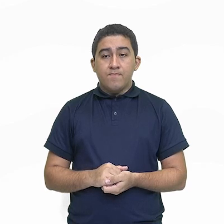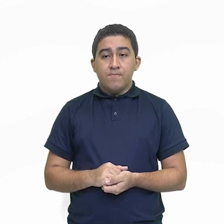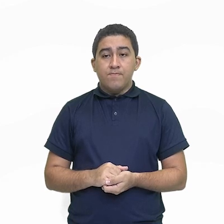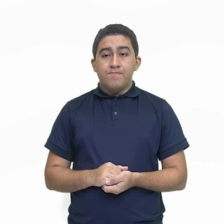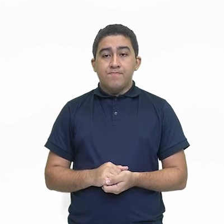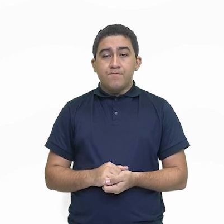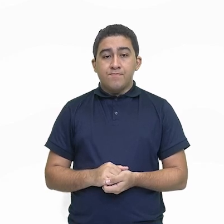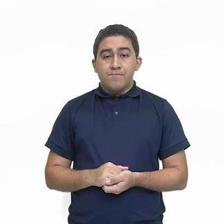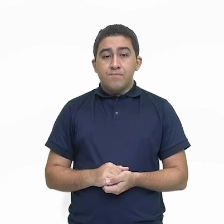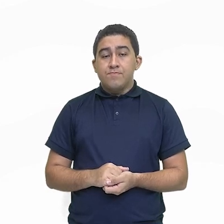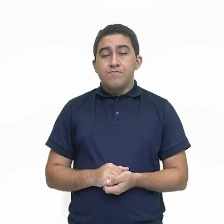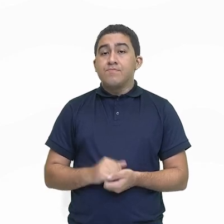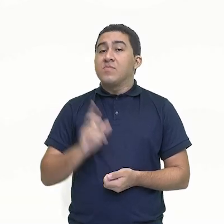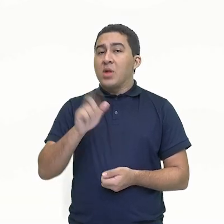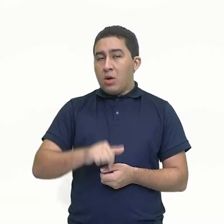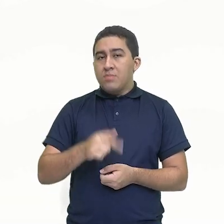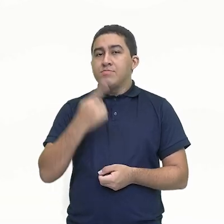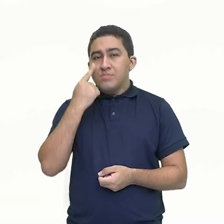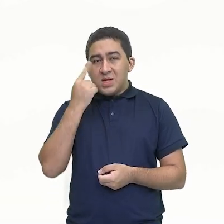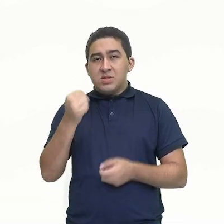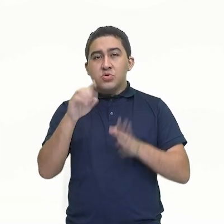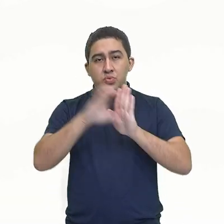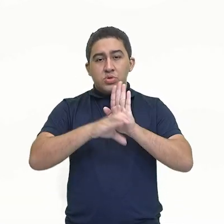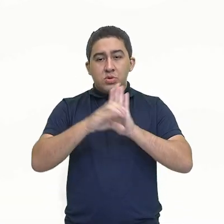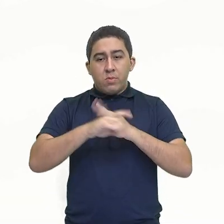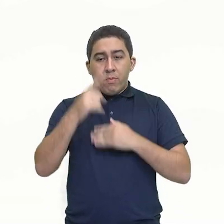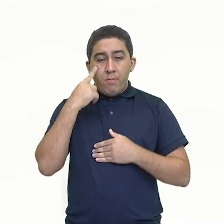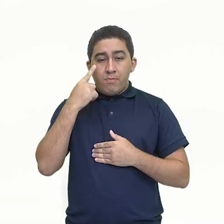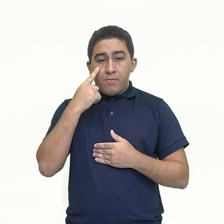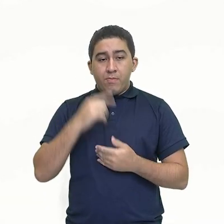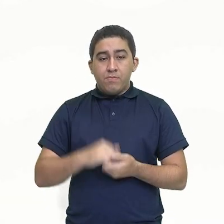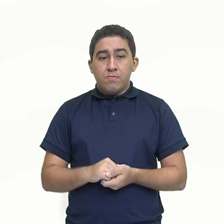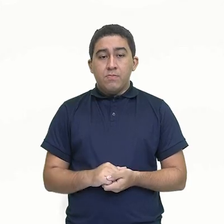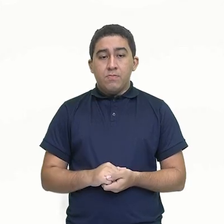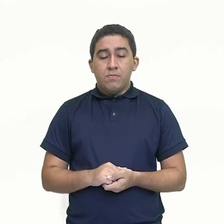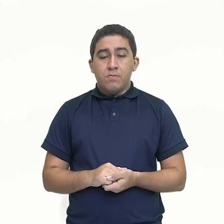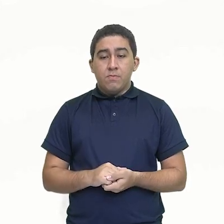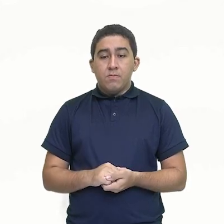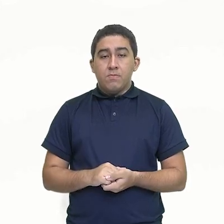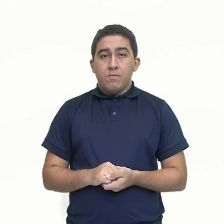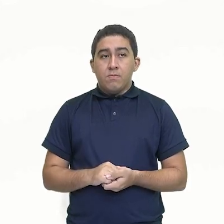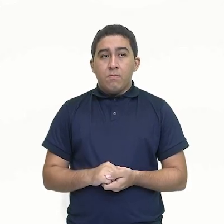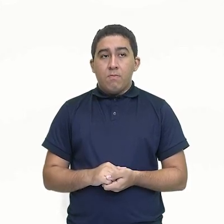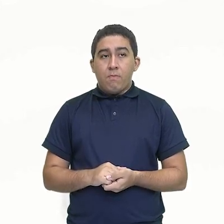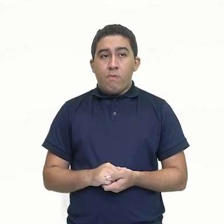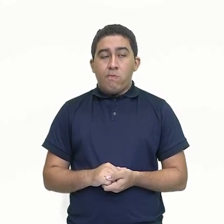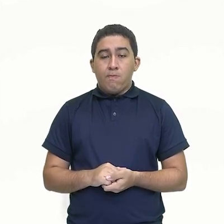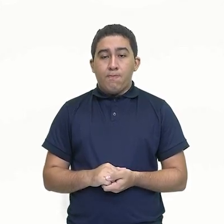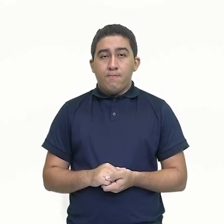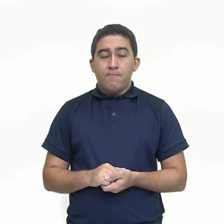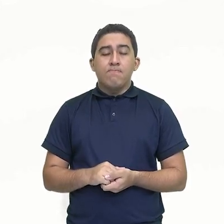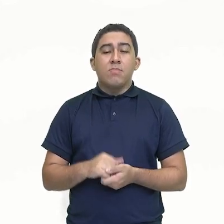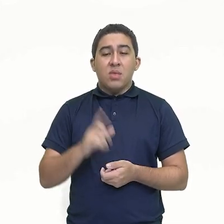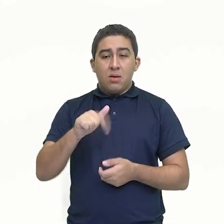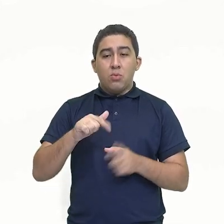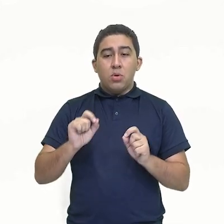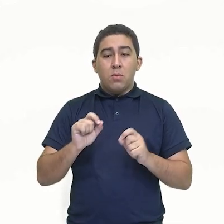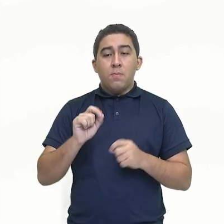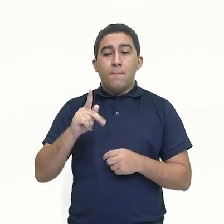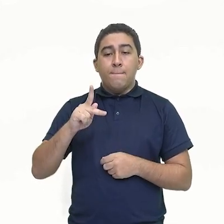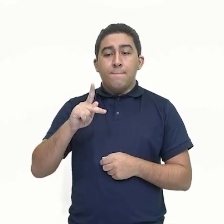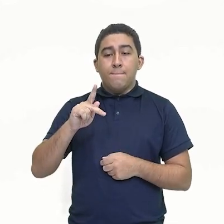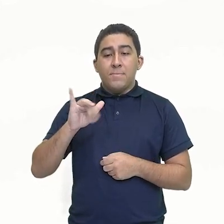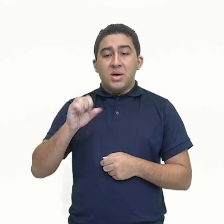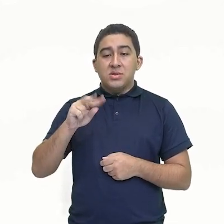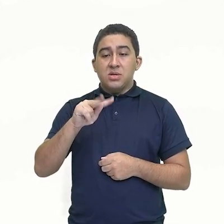nível regional. Olha aqui esse conceito, ó, nível regional. É uma paisagem. E